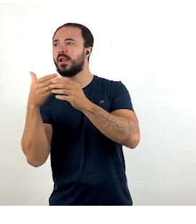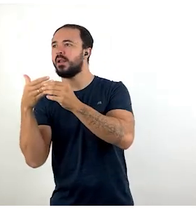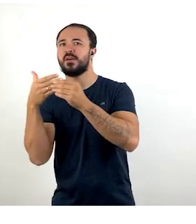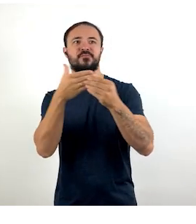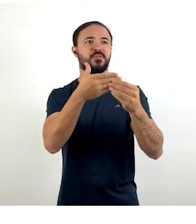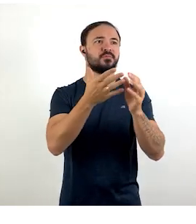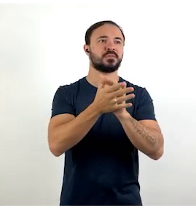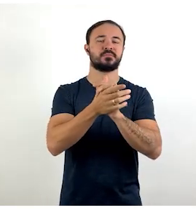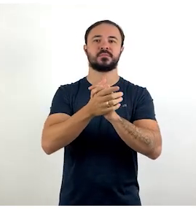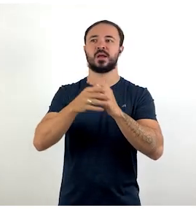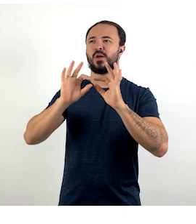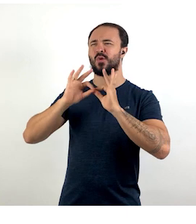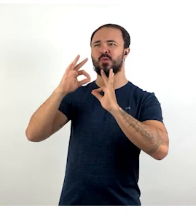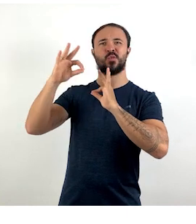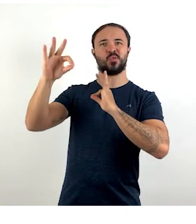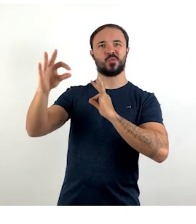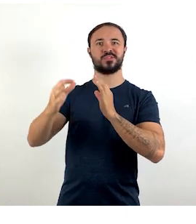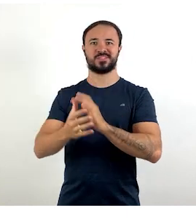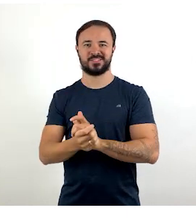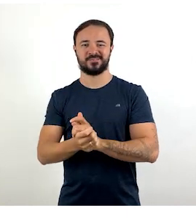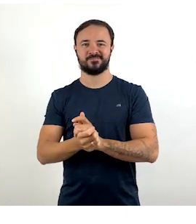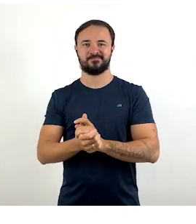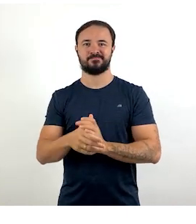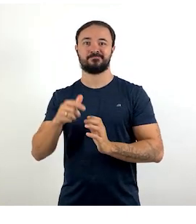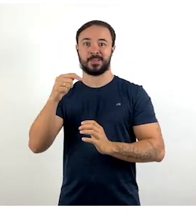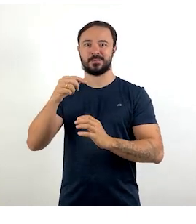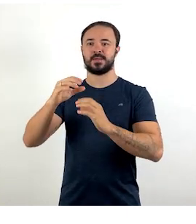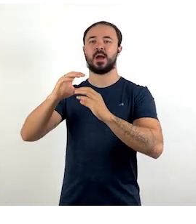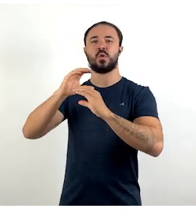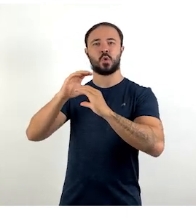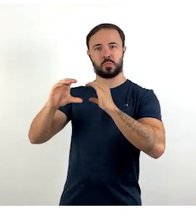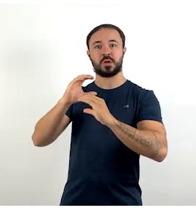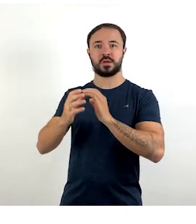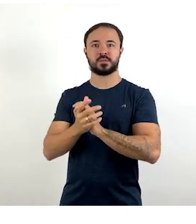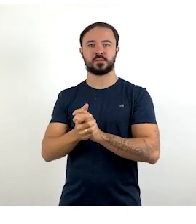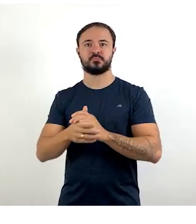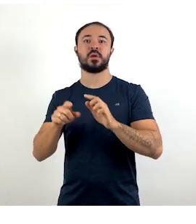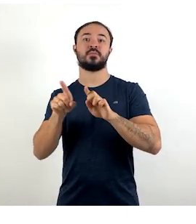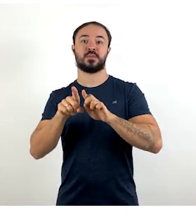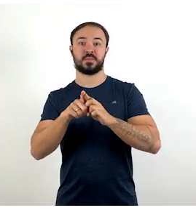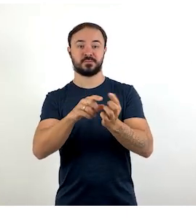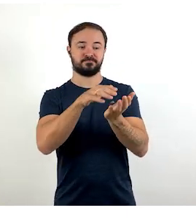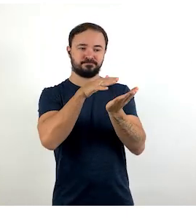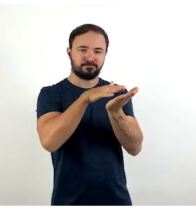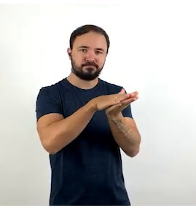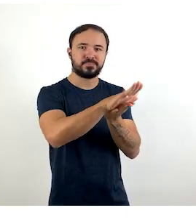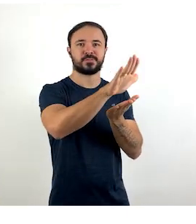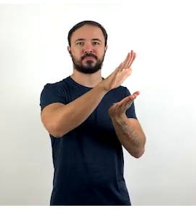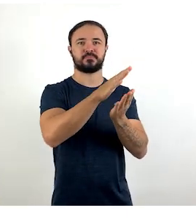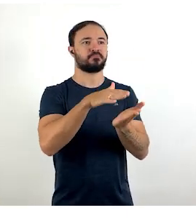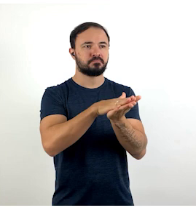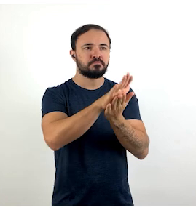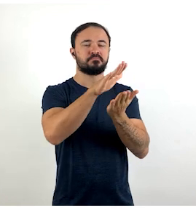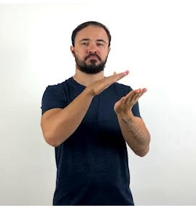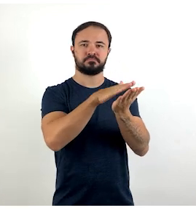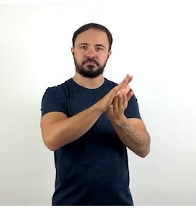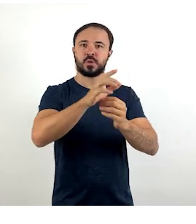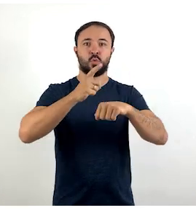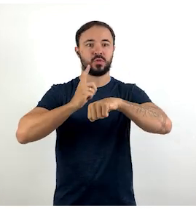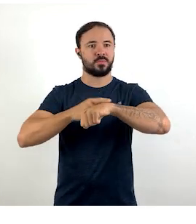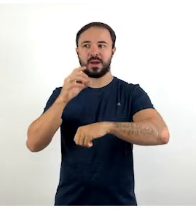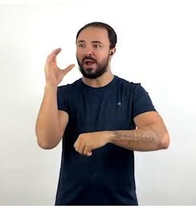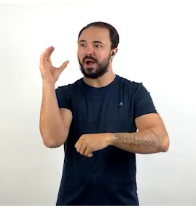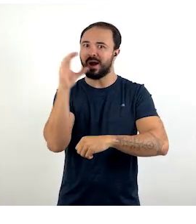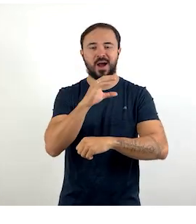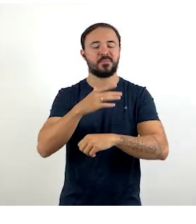em lugares mais longe, essas encomendas, as comunicações, foram sendo impressas em tempos menores